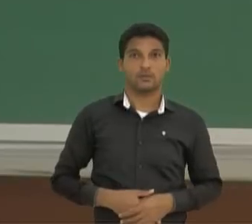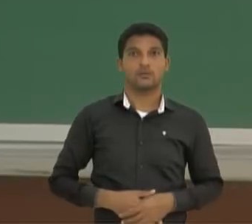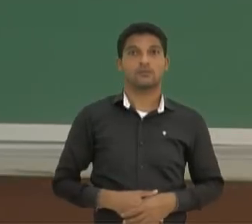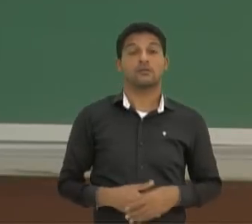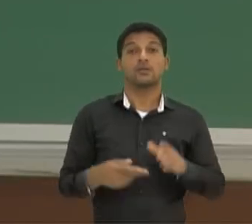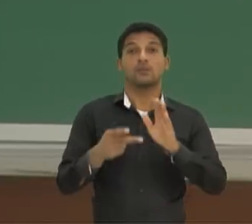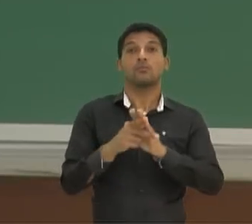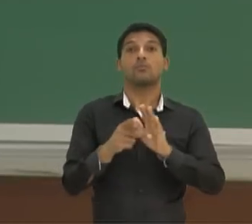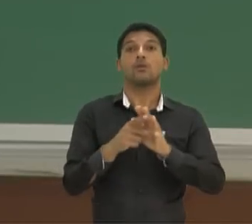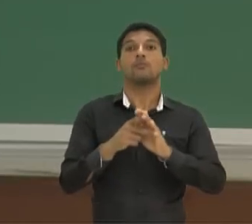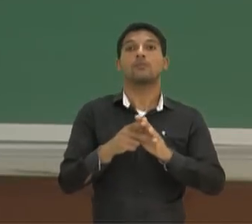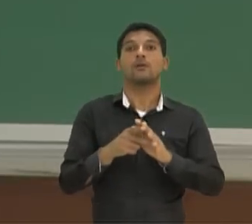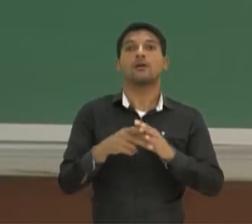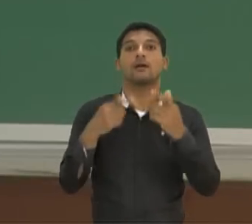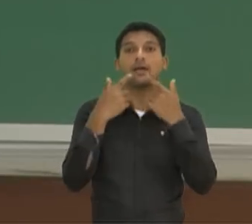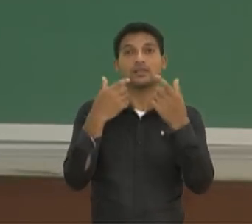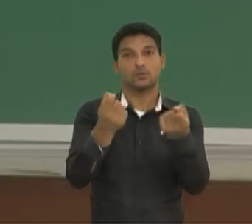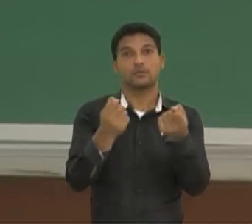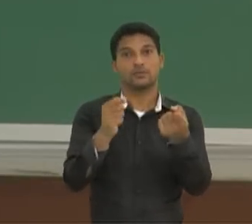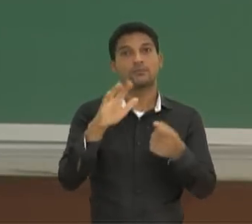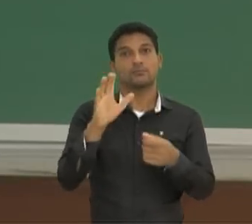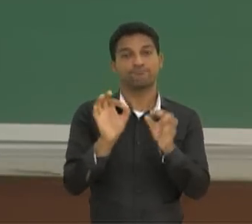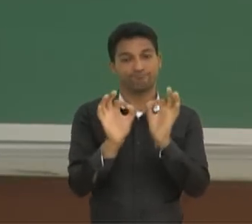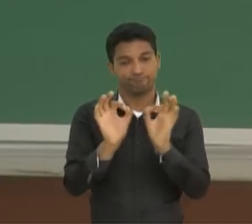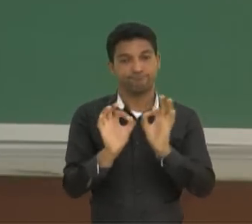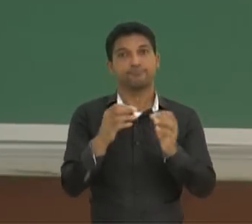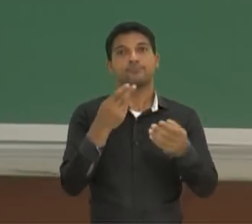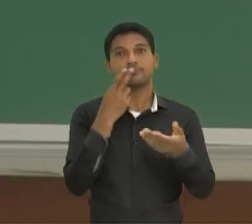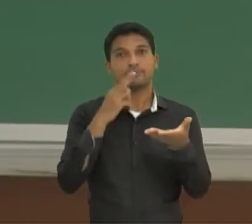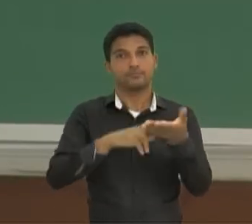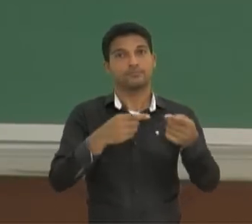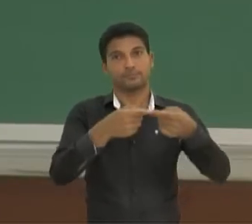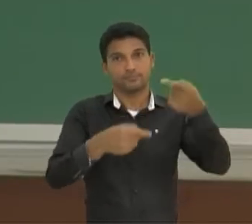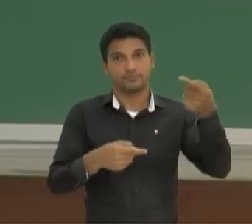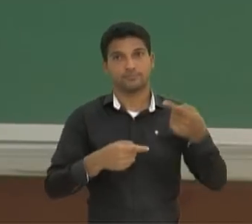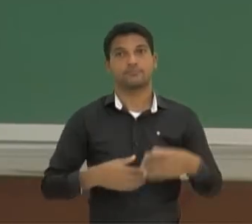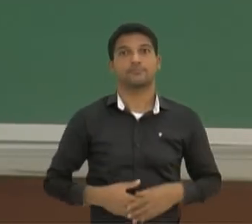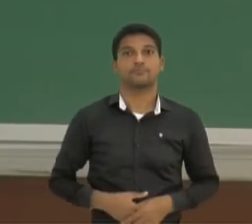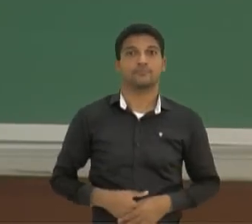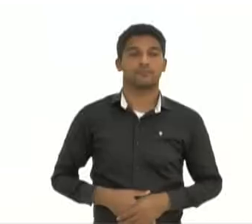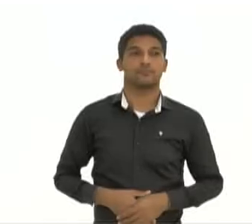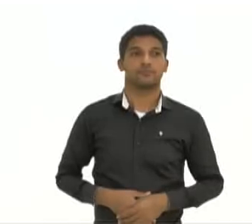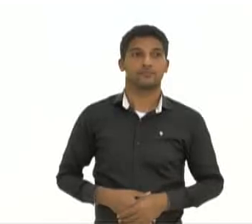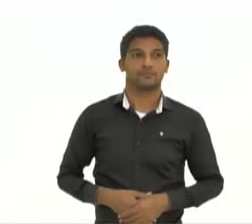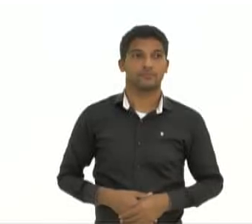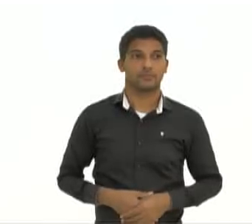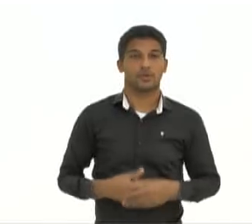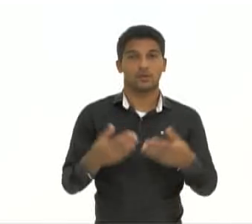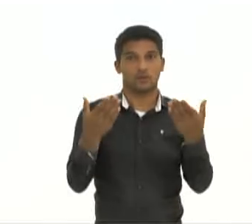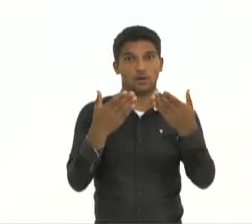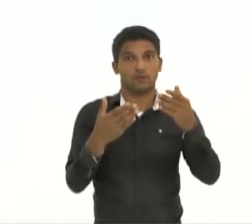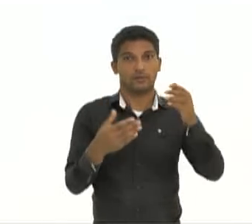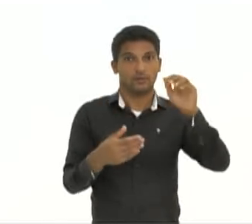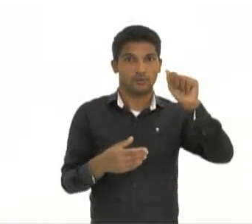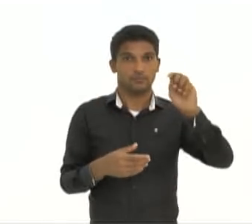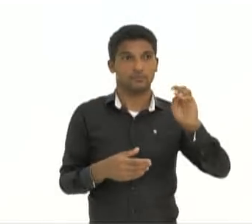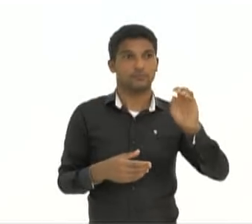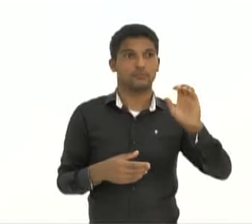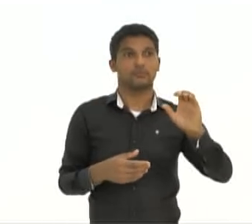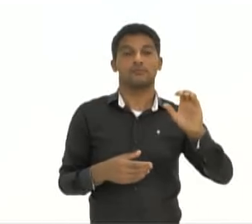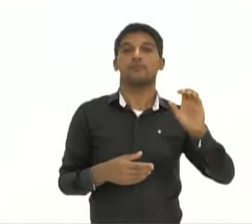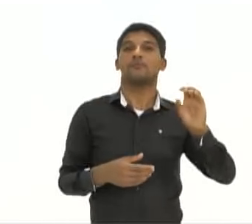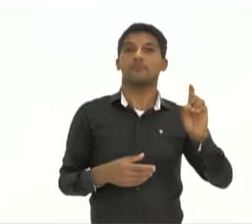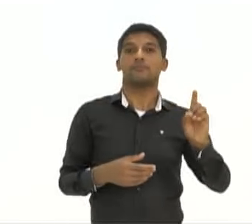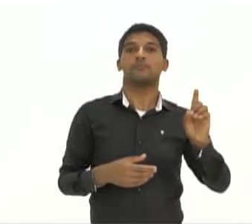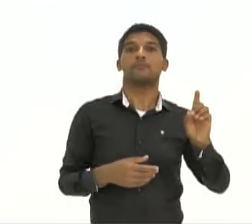linguística, digamos assim, mais bem elaborado. Né? Então vamos para as alternativas. A palavra, então a expressão dessa forma poderia ser substituída